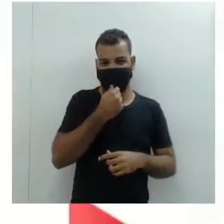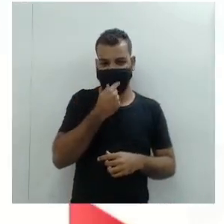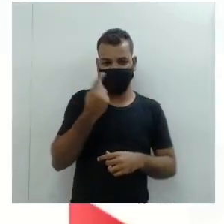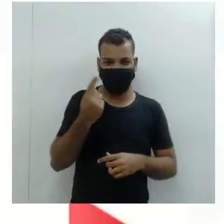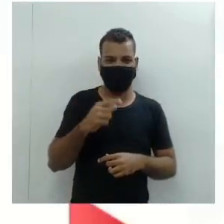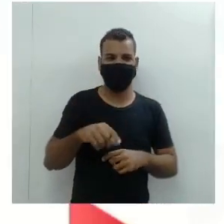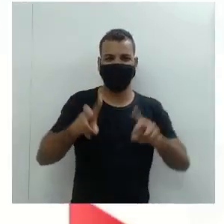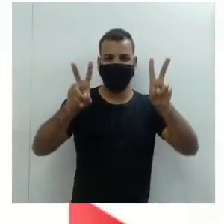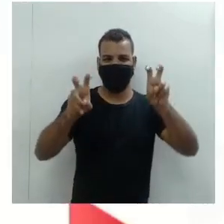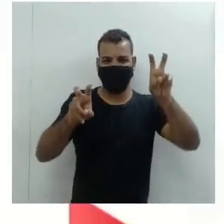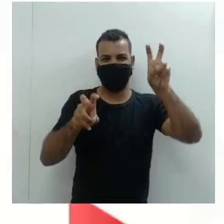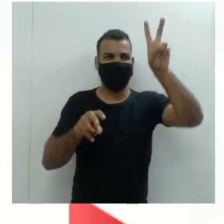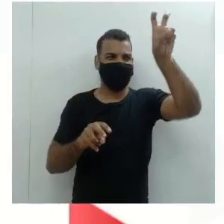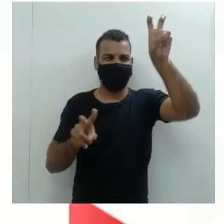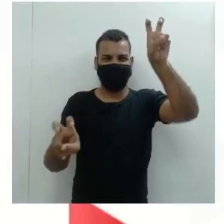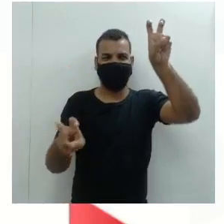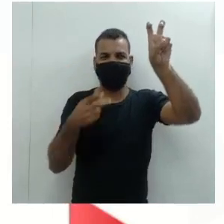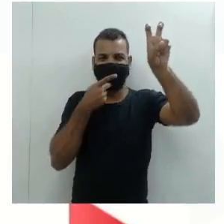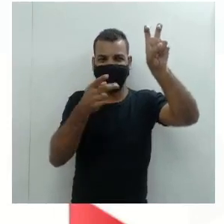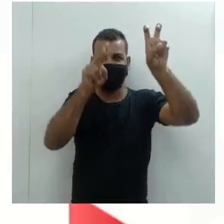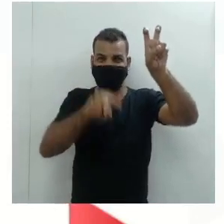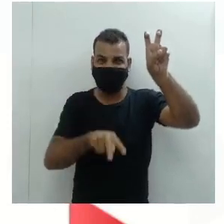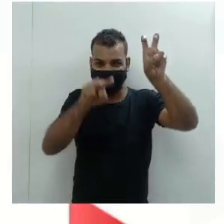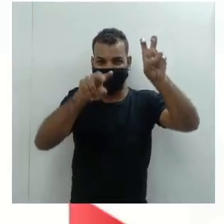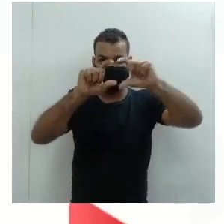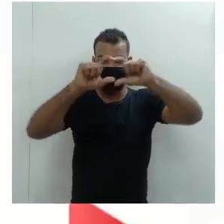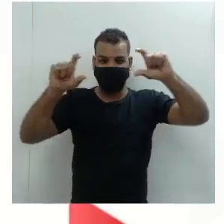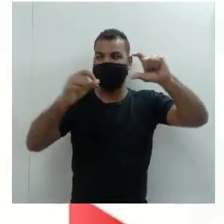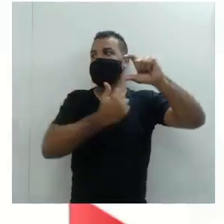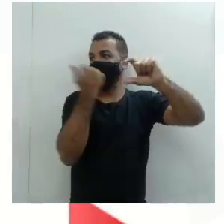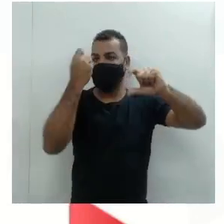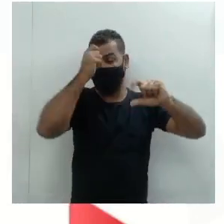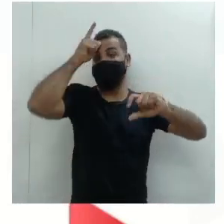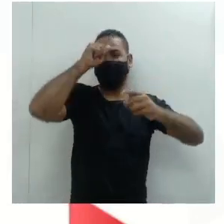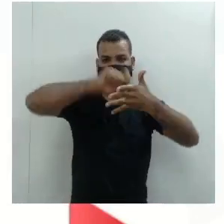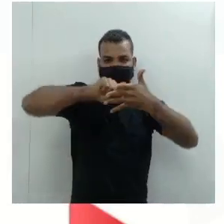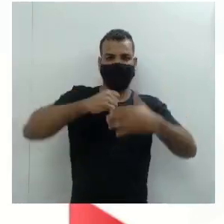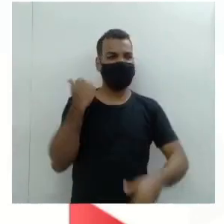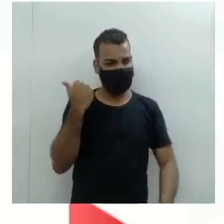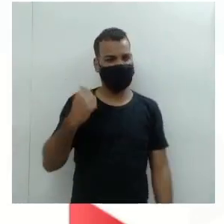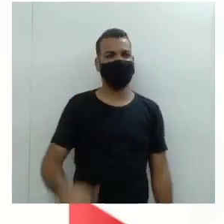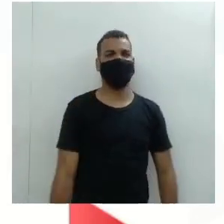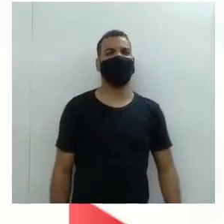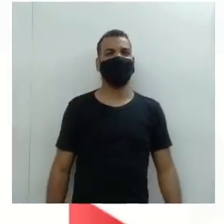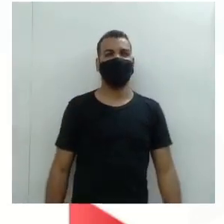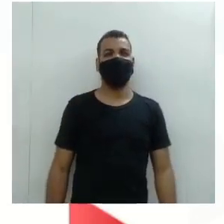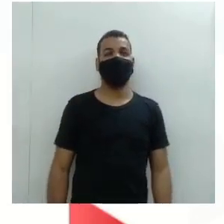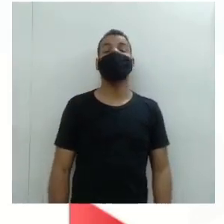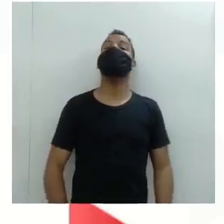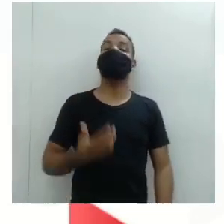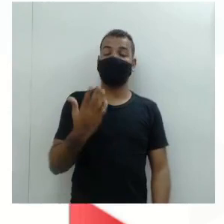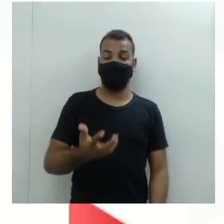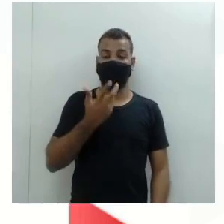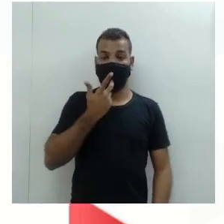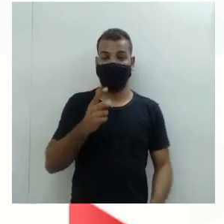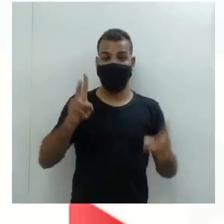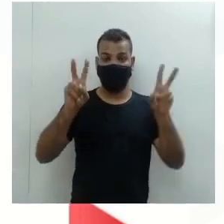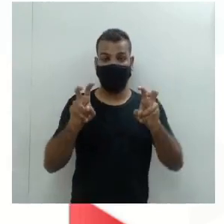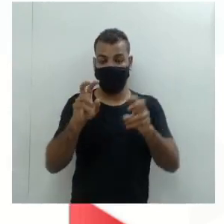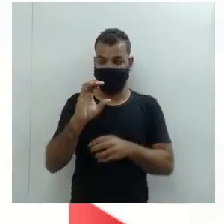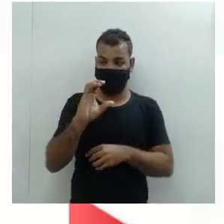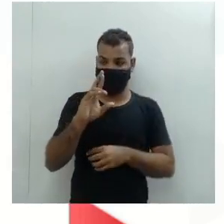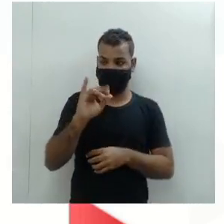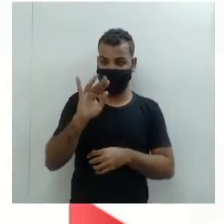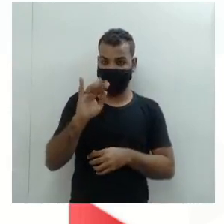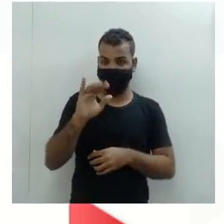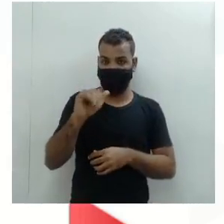daquele comentário que o professor Robson leu. Não, e é importante salientar mais uma vez que quando a gente fala essa questão da crítica e